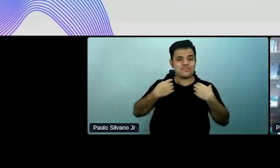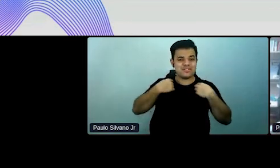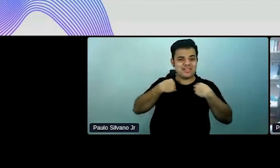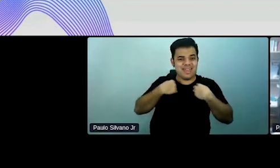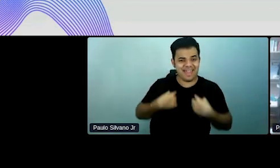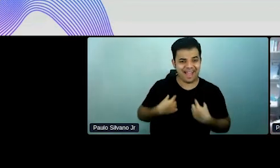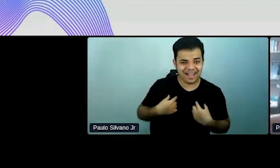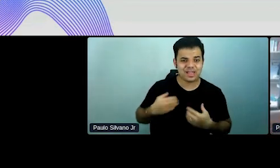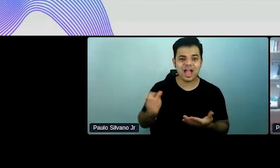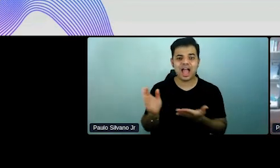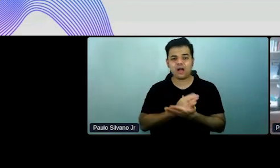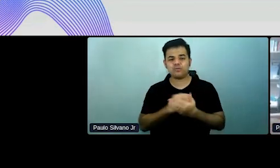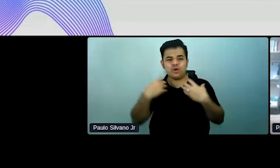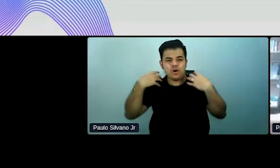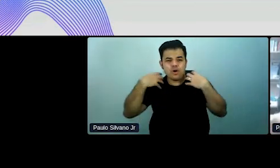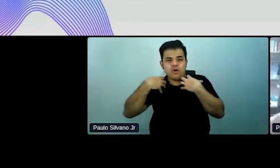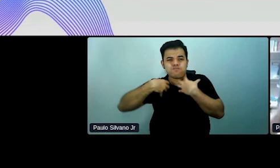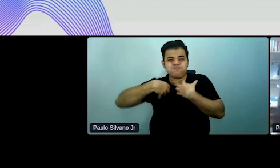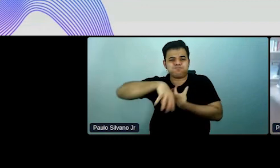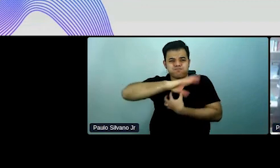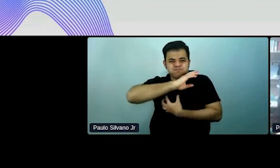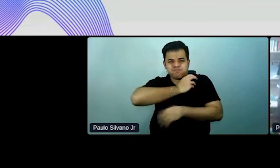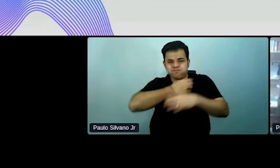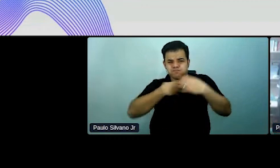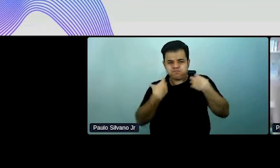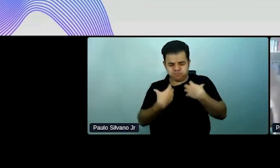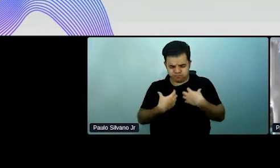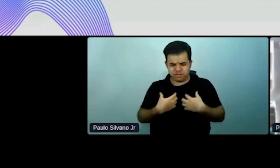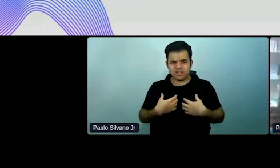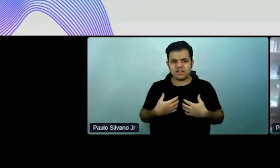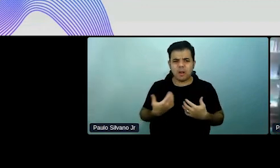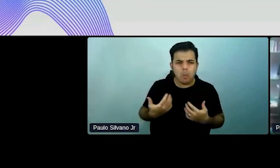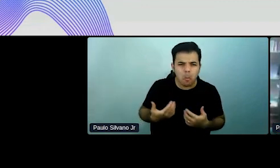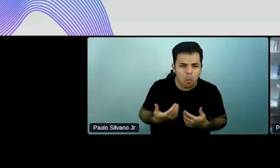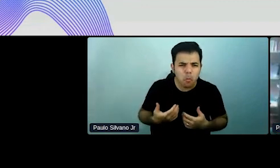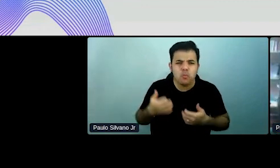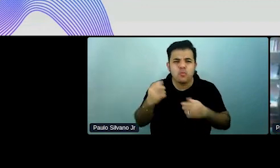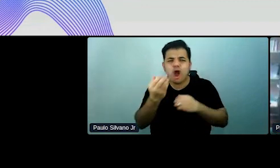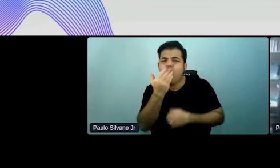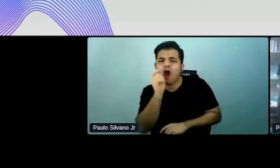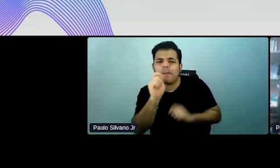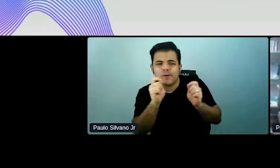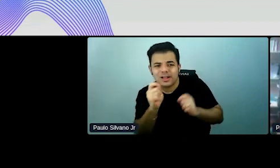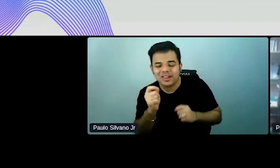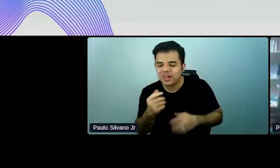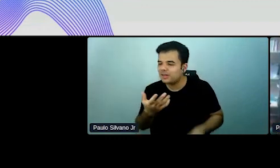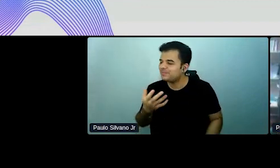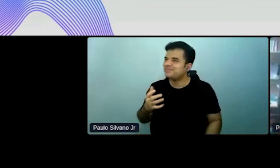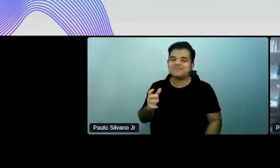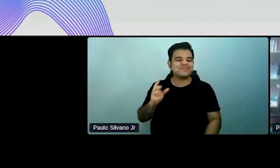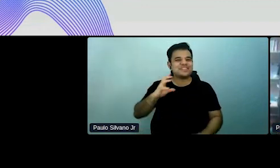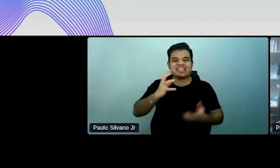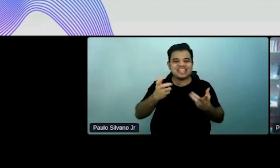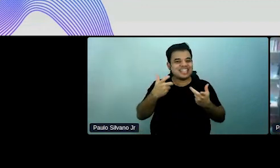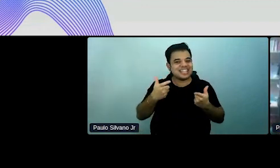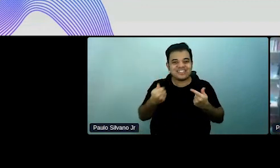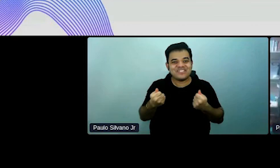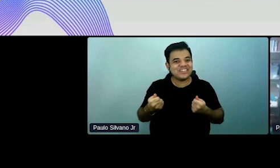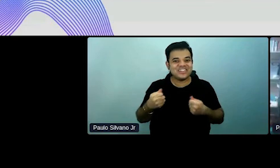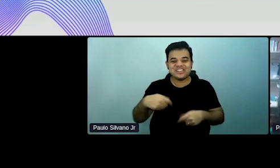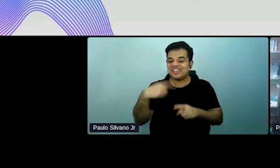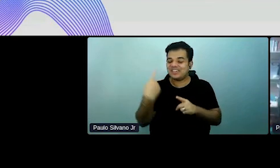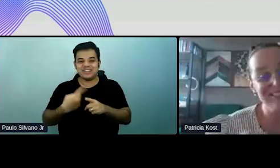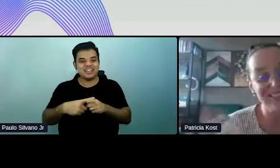de cacharel, aí começa a falar, você fala, nossa, mas como que comida que você come? Isso é incrível. Então, é